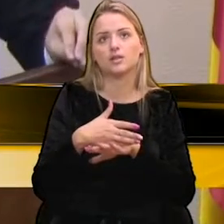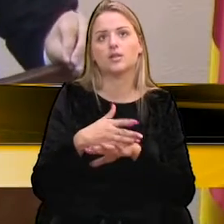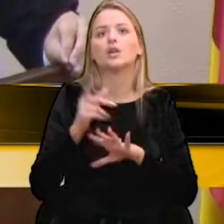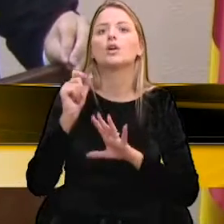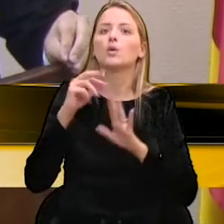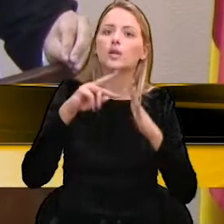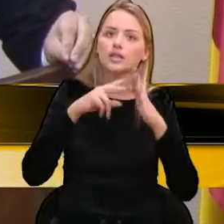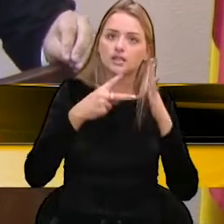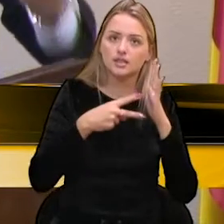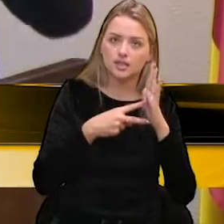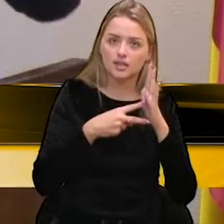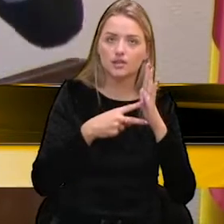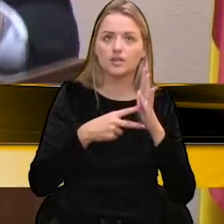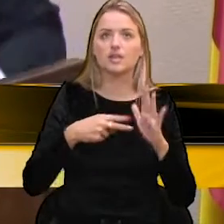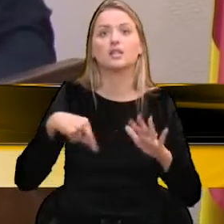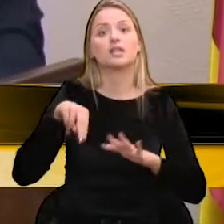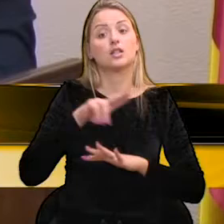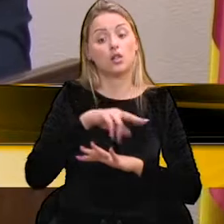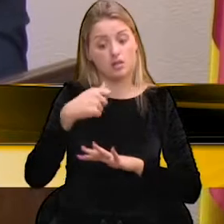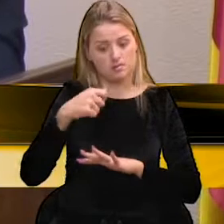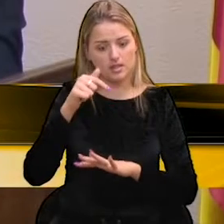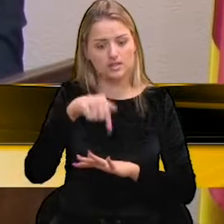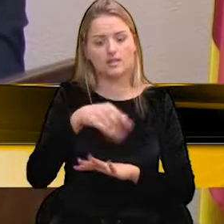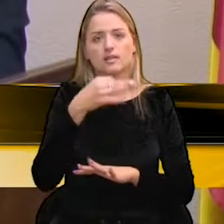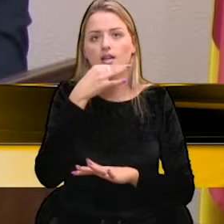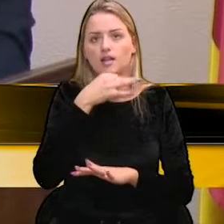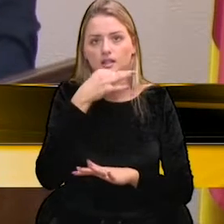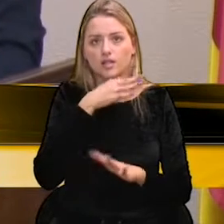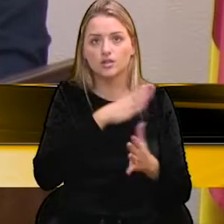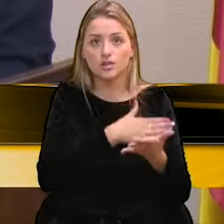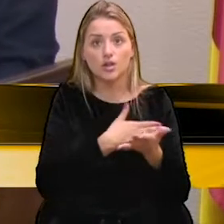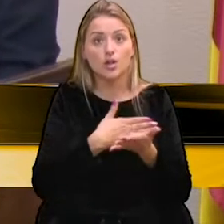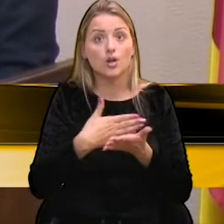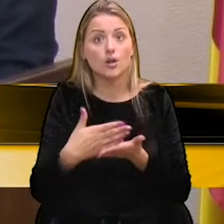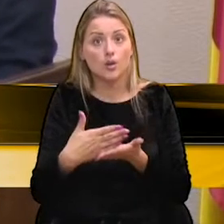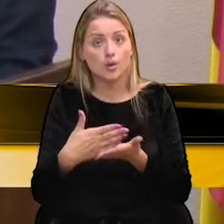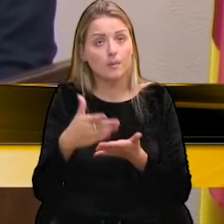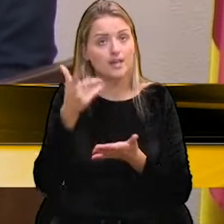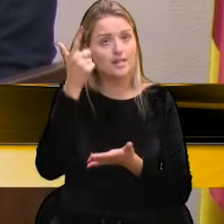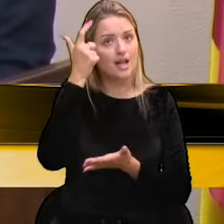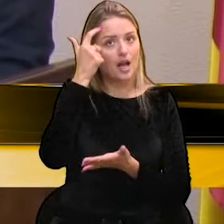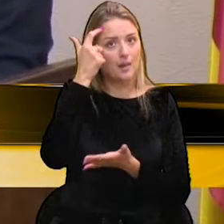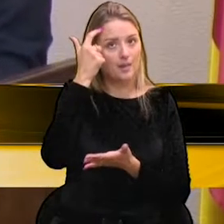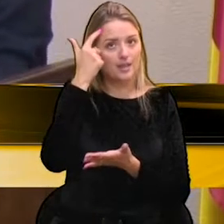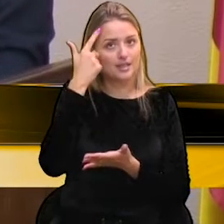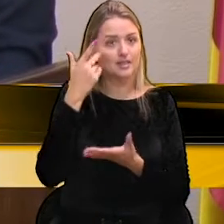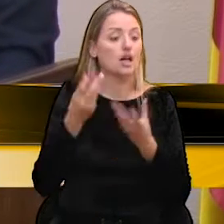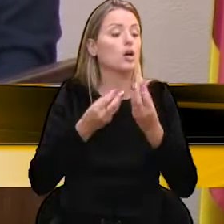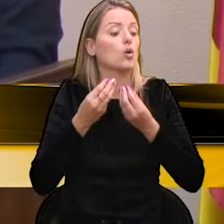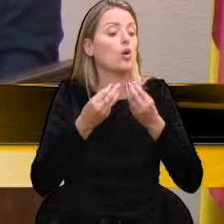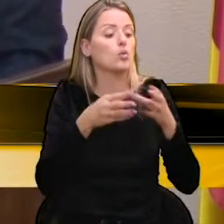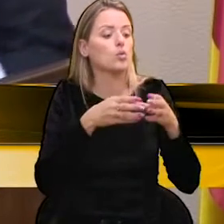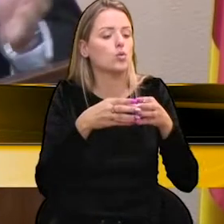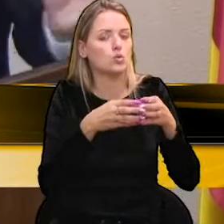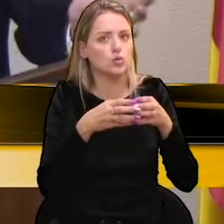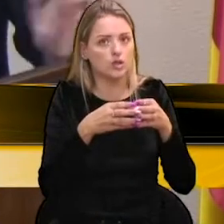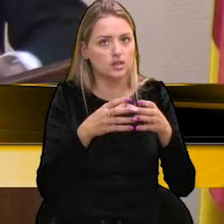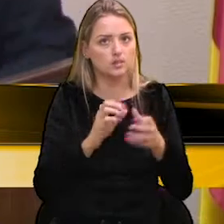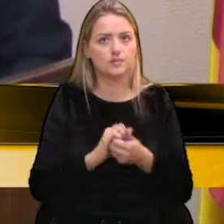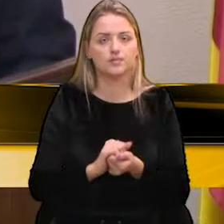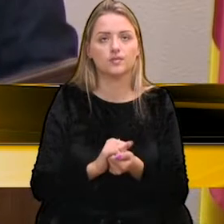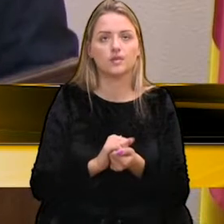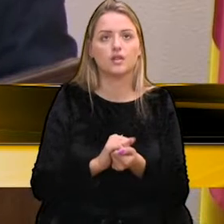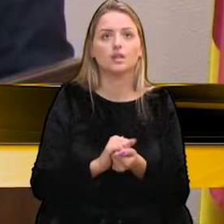isso que eu entendo que nós precisamos em Caxias do Sul, né, começar a pensar também em nível de turismo, e que